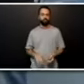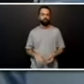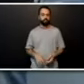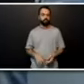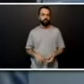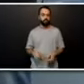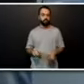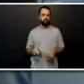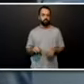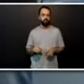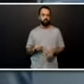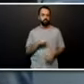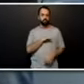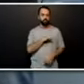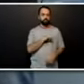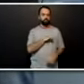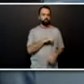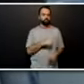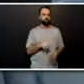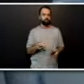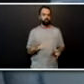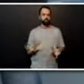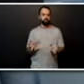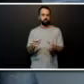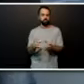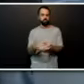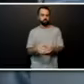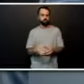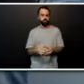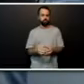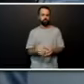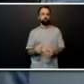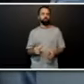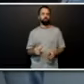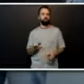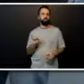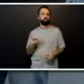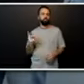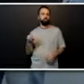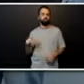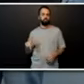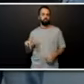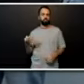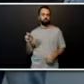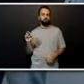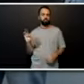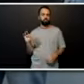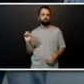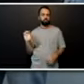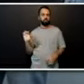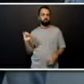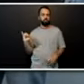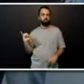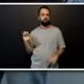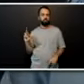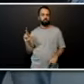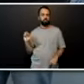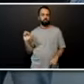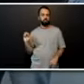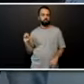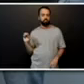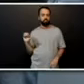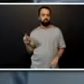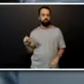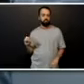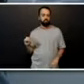Esses números formam os conjuntos dos números inteiros, indicado por Z.